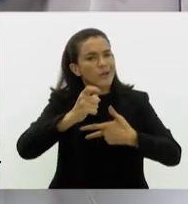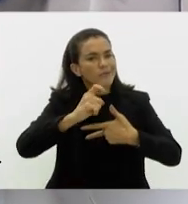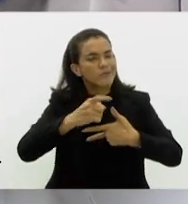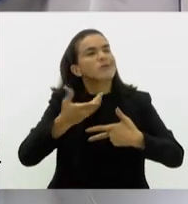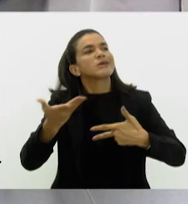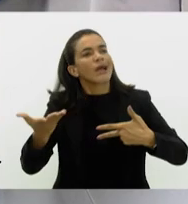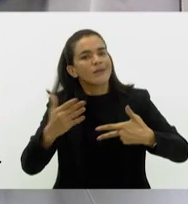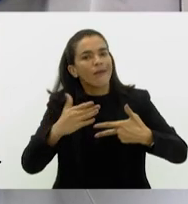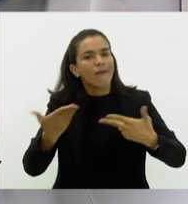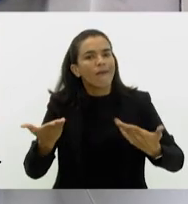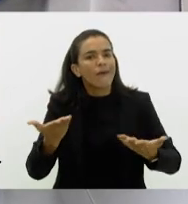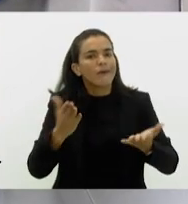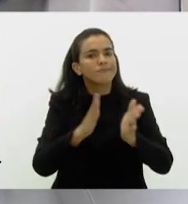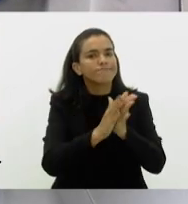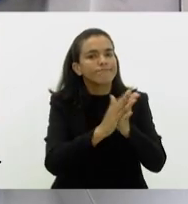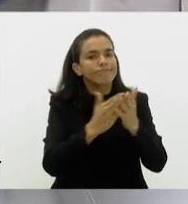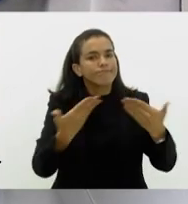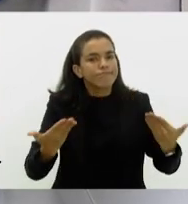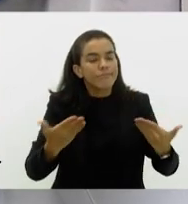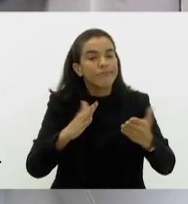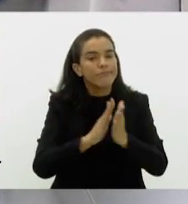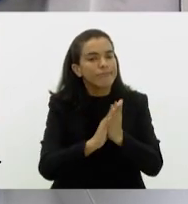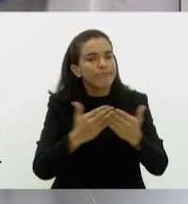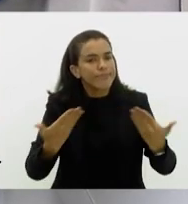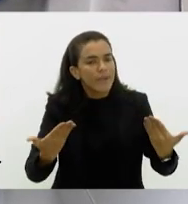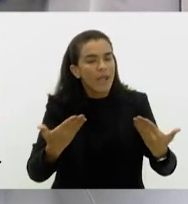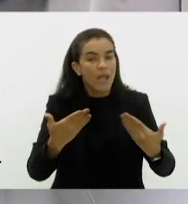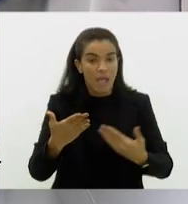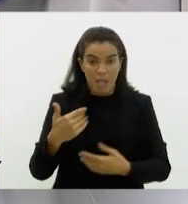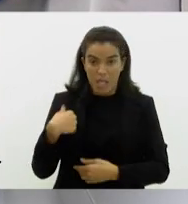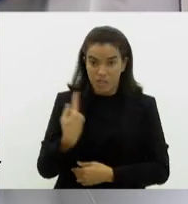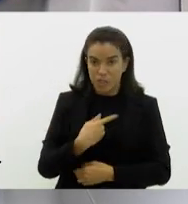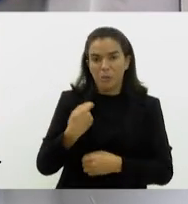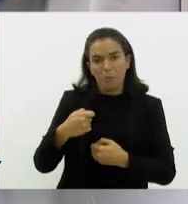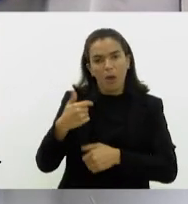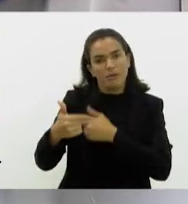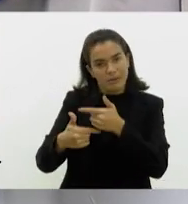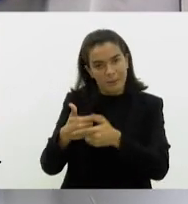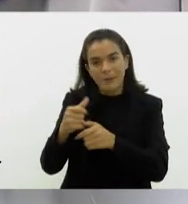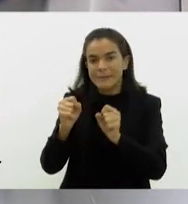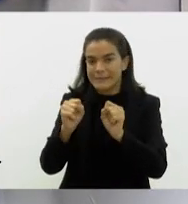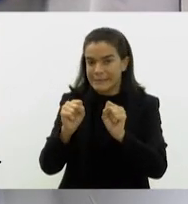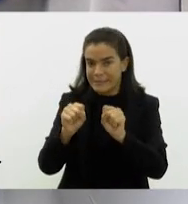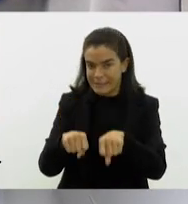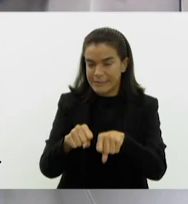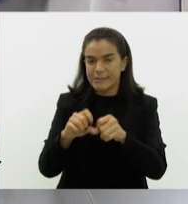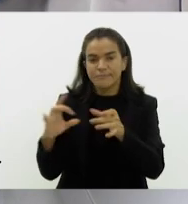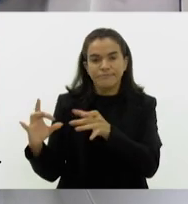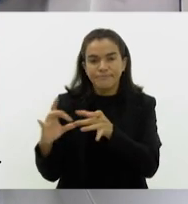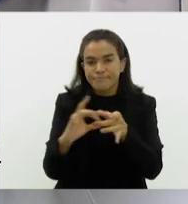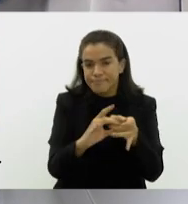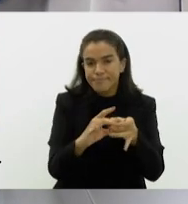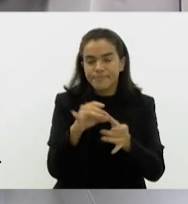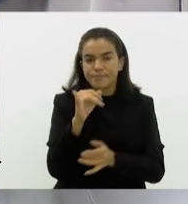envio da mensagem. E aí é um exercício que a gente pode fazer, os nossos gabinetes, no sentido de